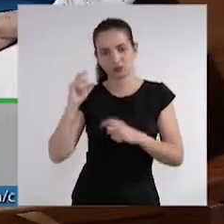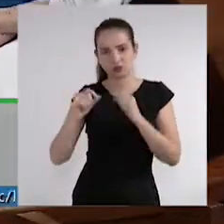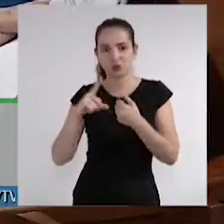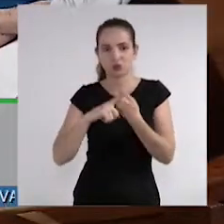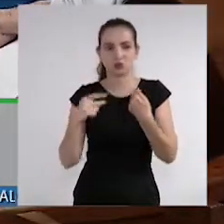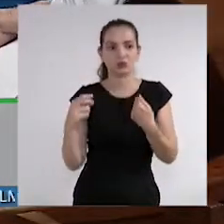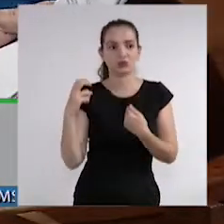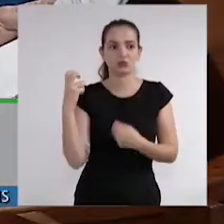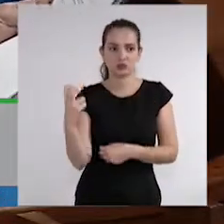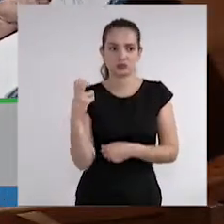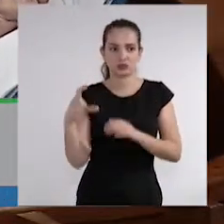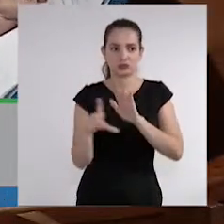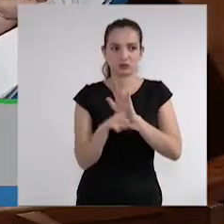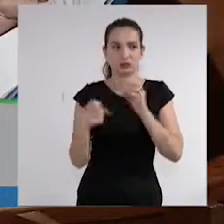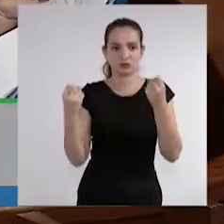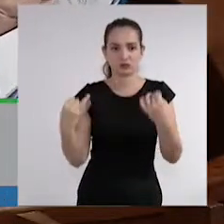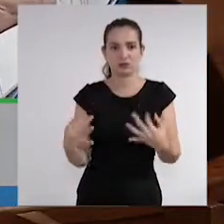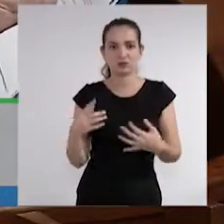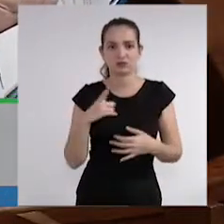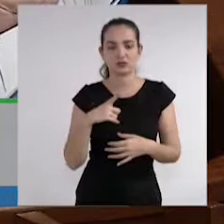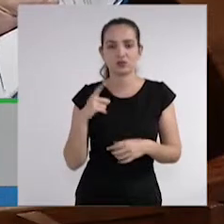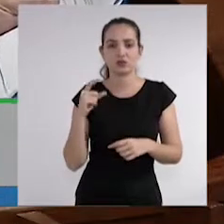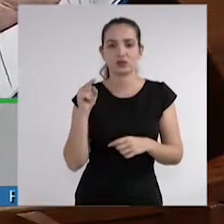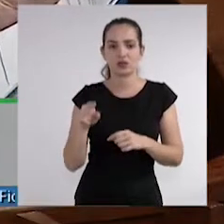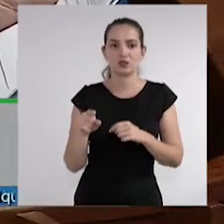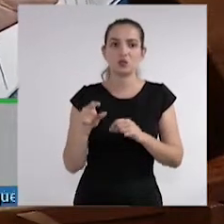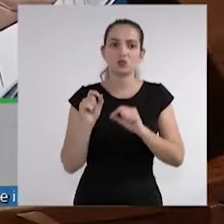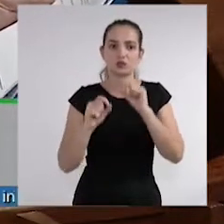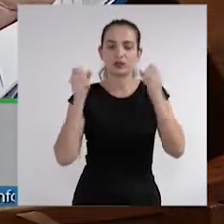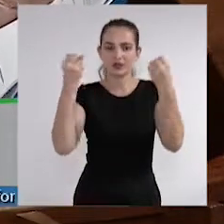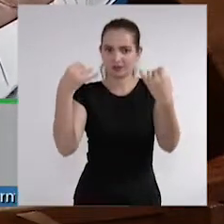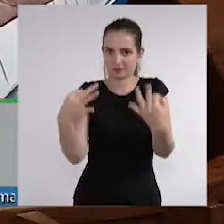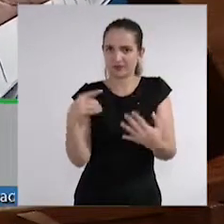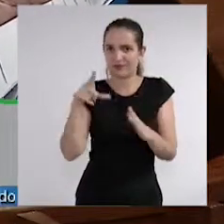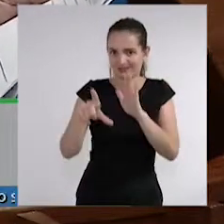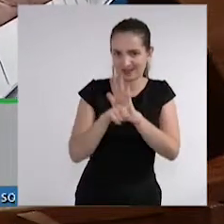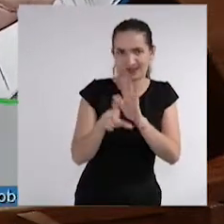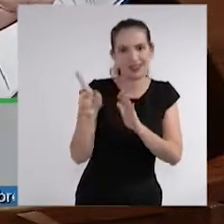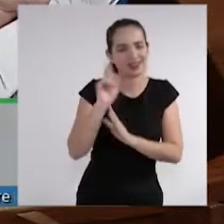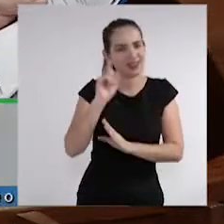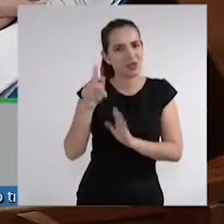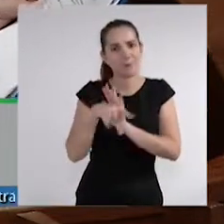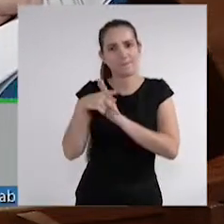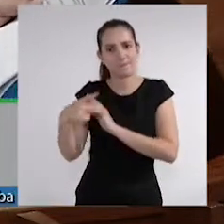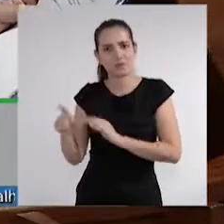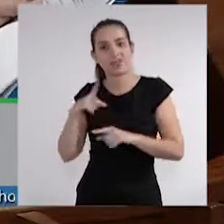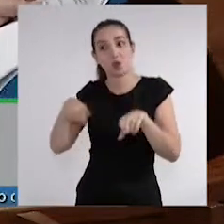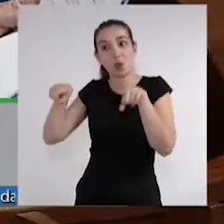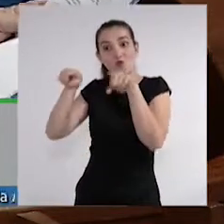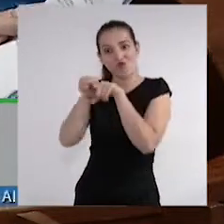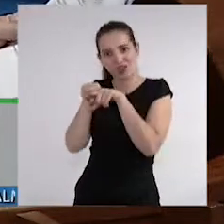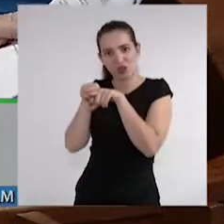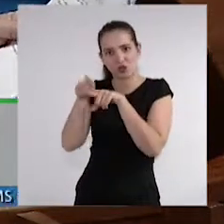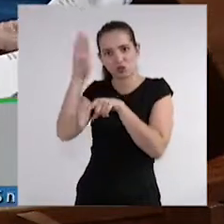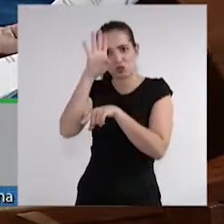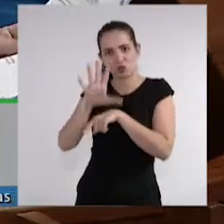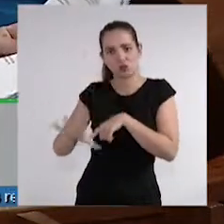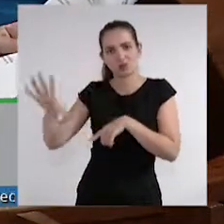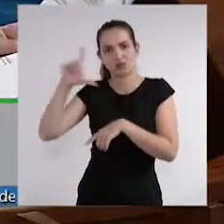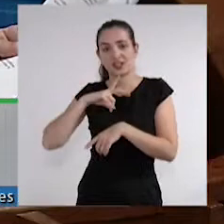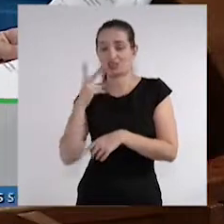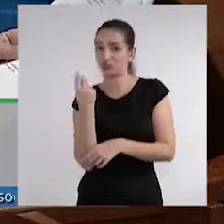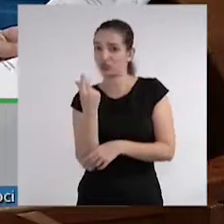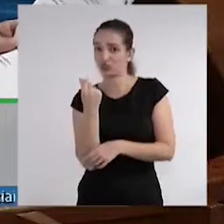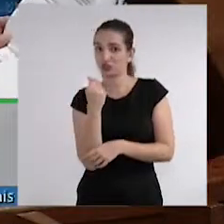responde a essa indagação. O disposto dessa lei não se aplica aos recursos oriundos de convênios com a União. Recursos oriundos